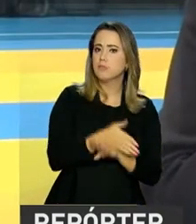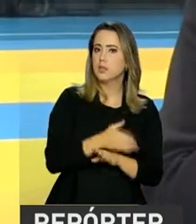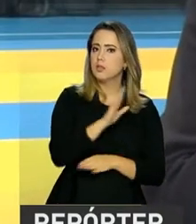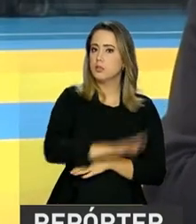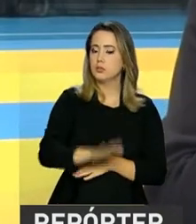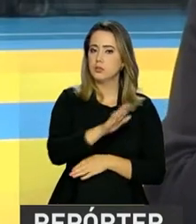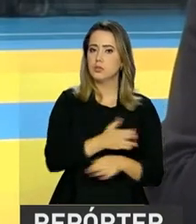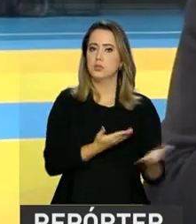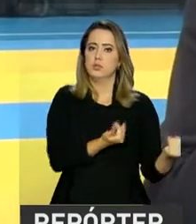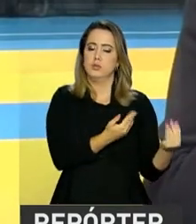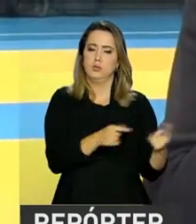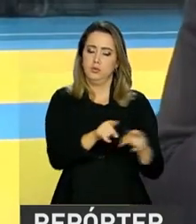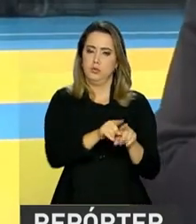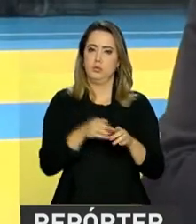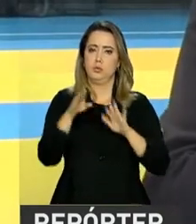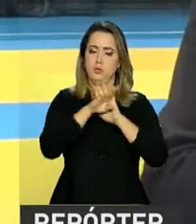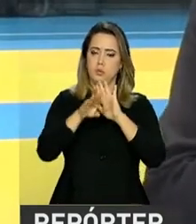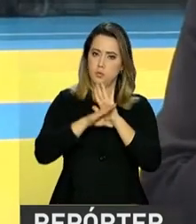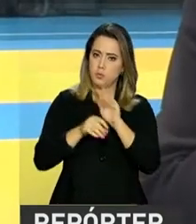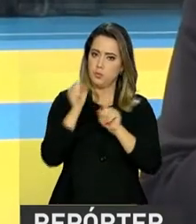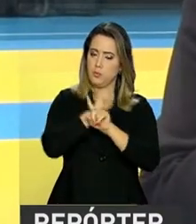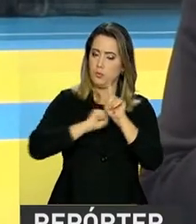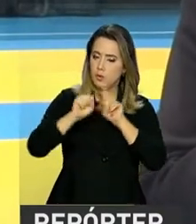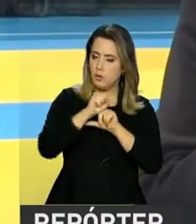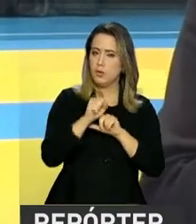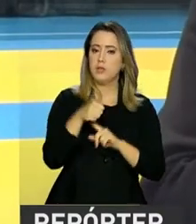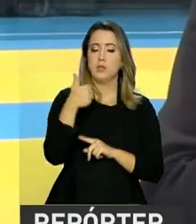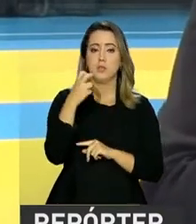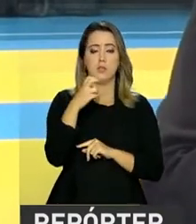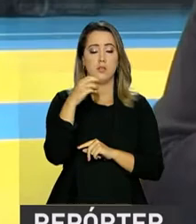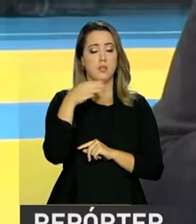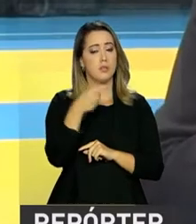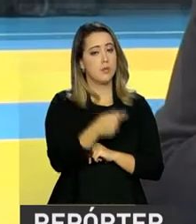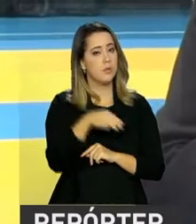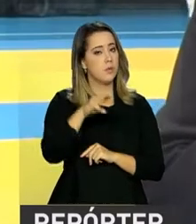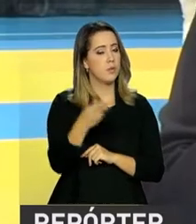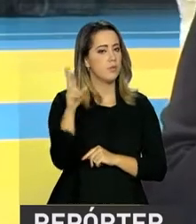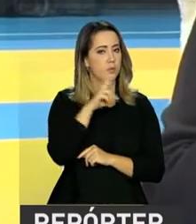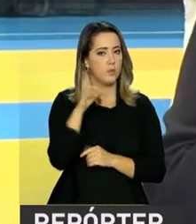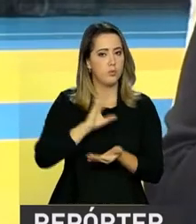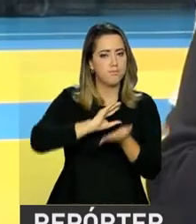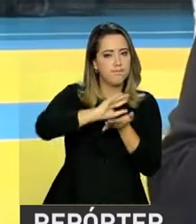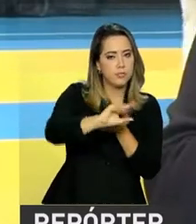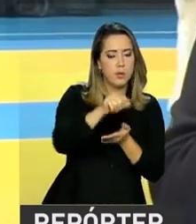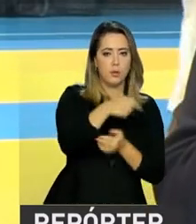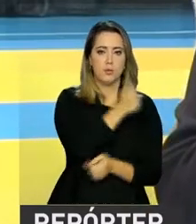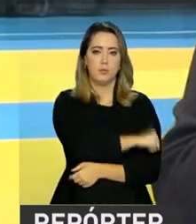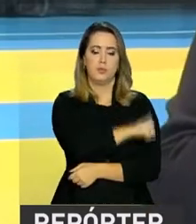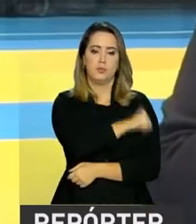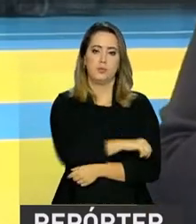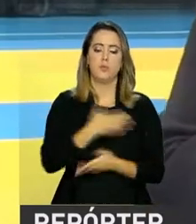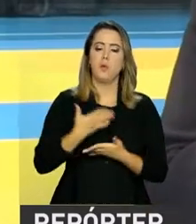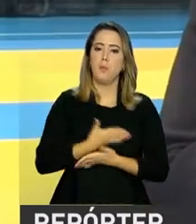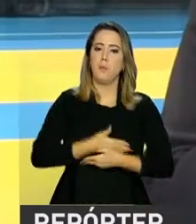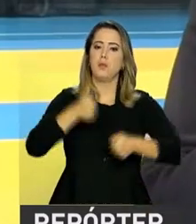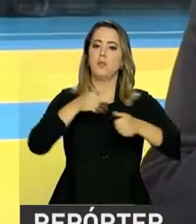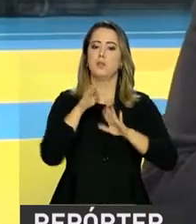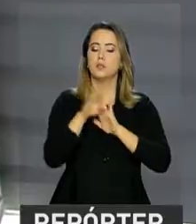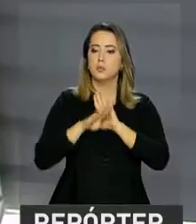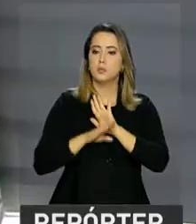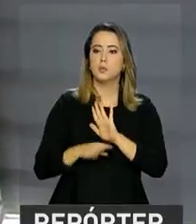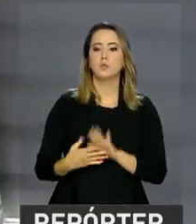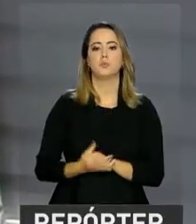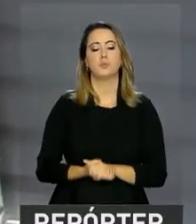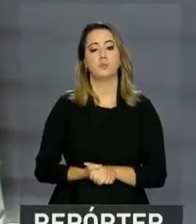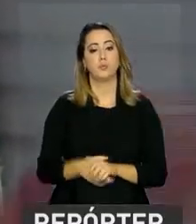sociais. 157 milhões de reais serão destinados ao Rio de Janeiro para reforçar esses programas.